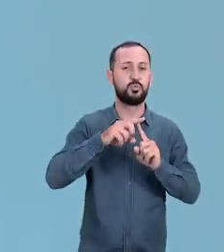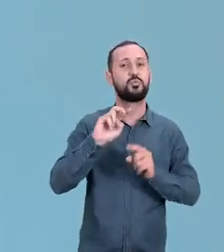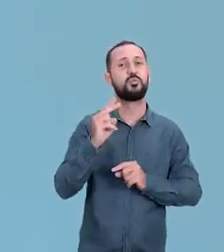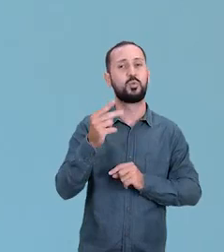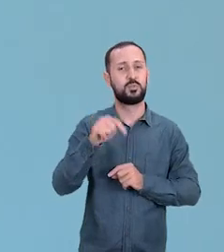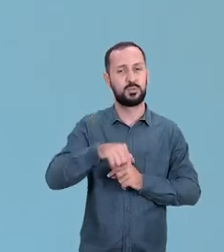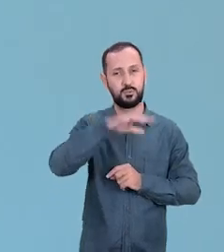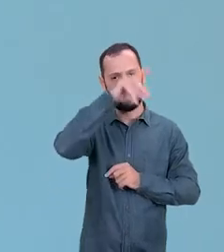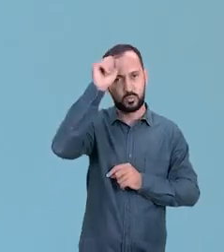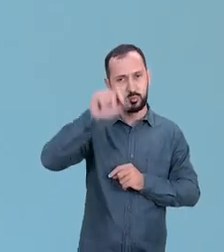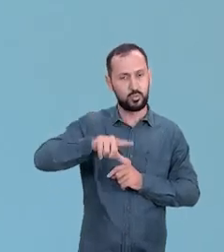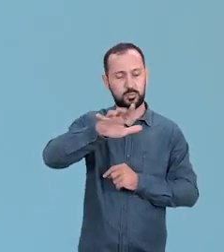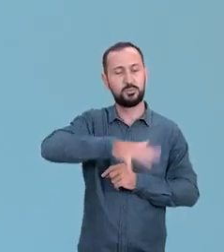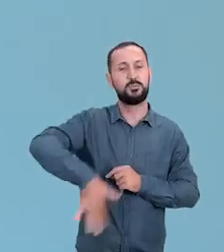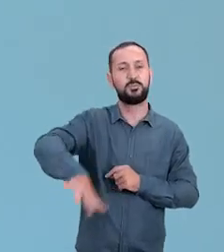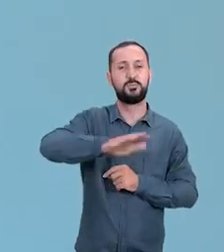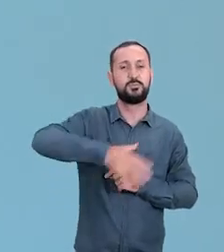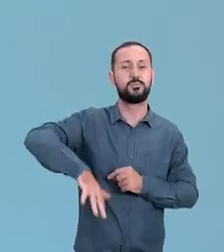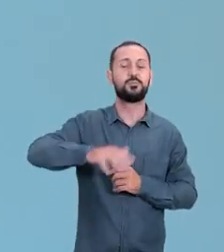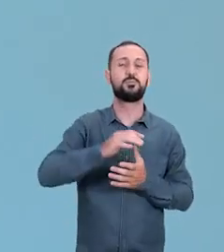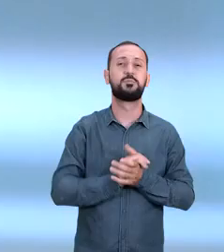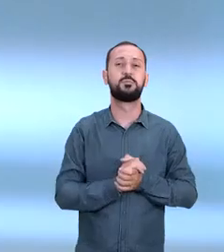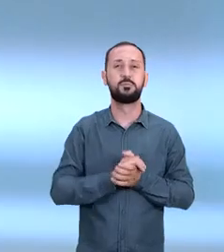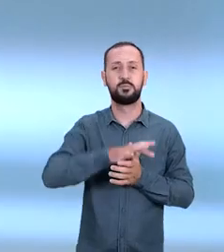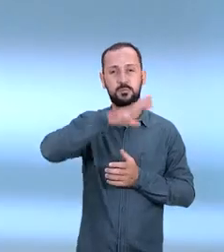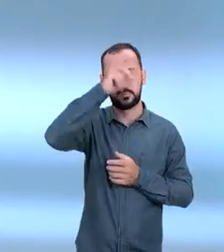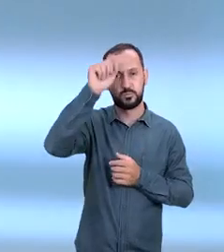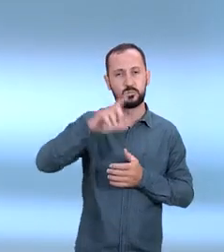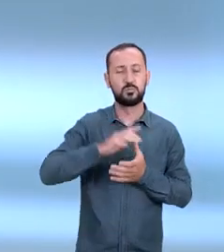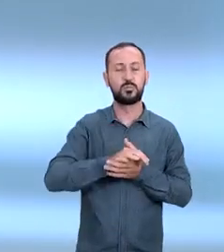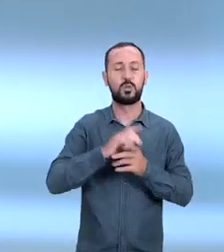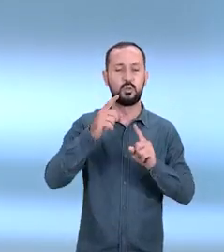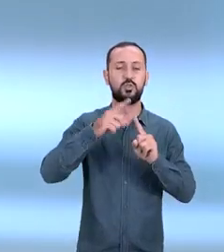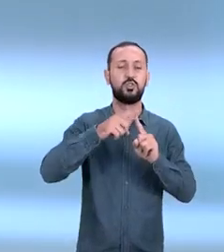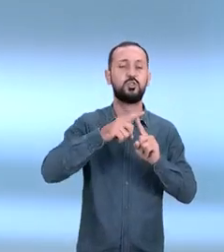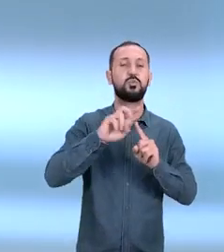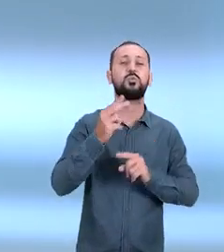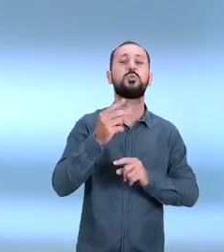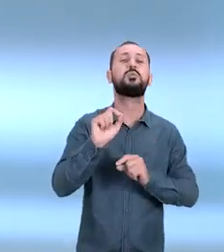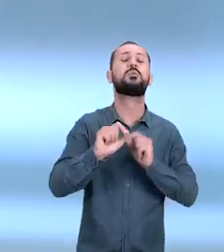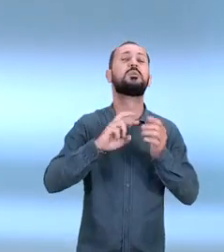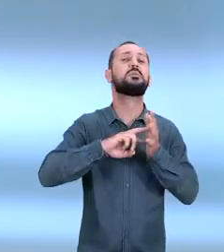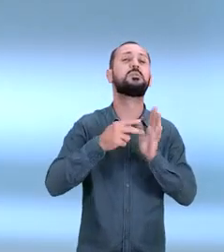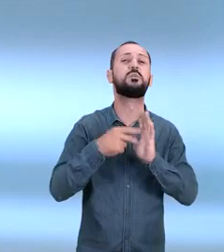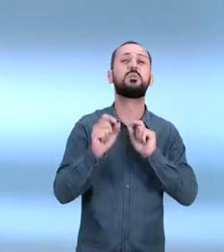Tipo 2. Tipo 2, aqui no nosso estado. Essa tipo 2, o que que significa?